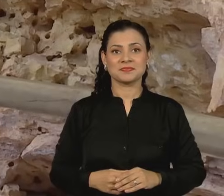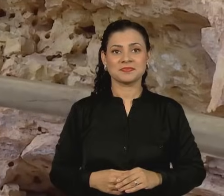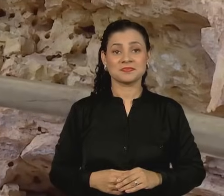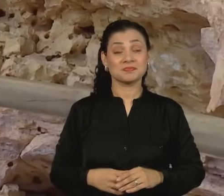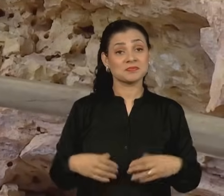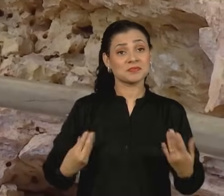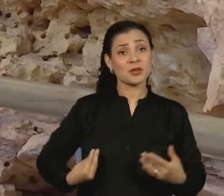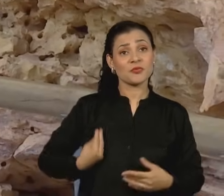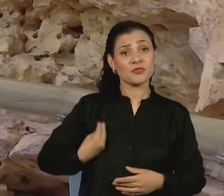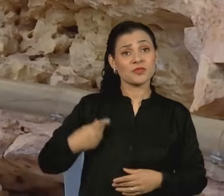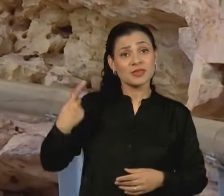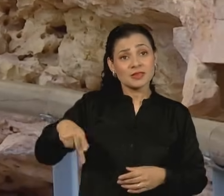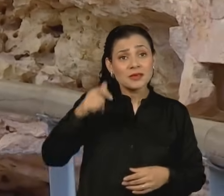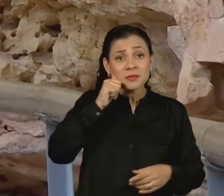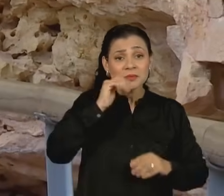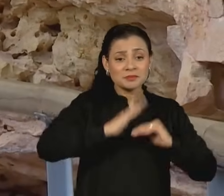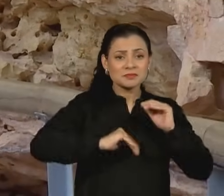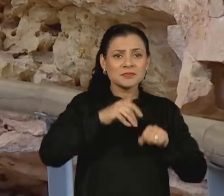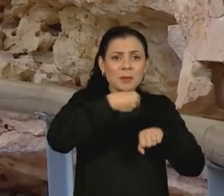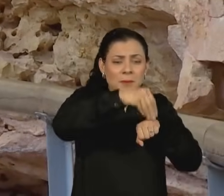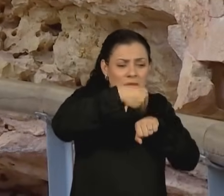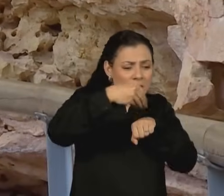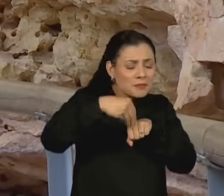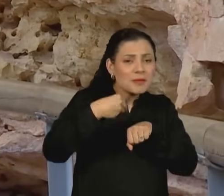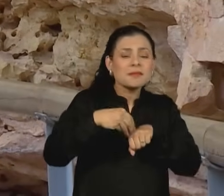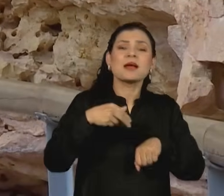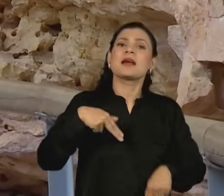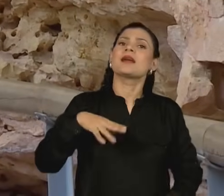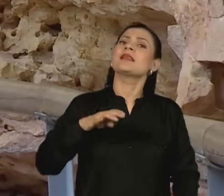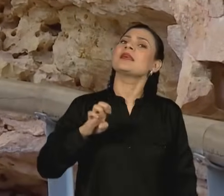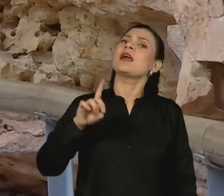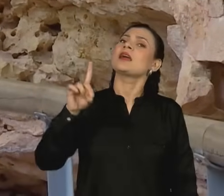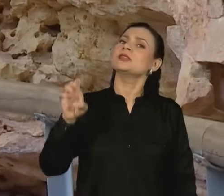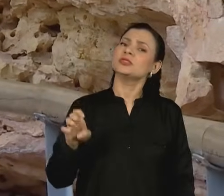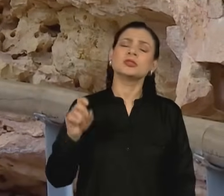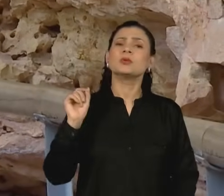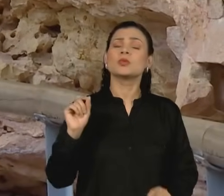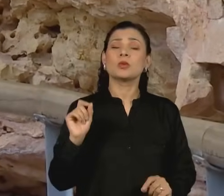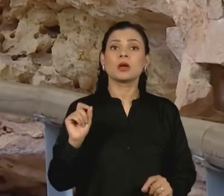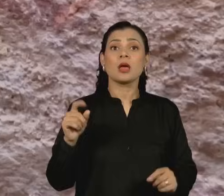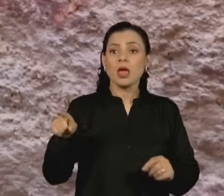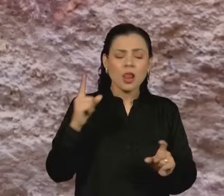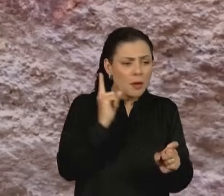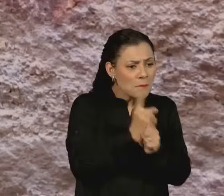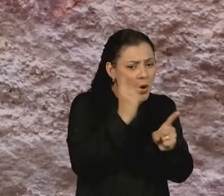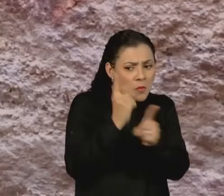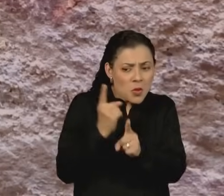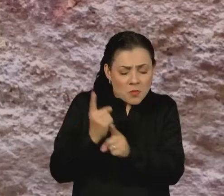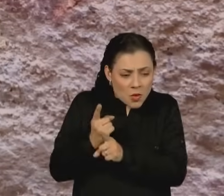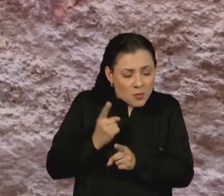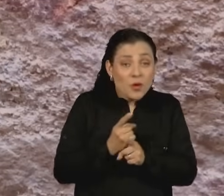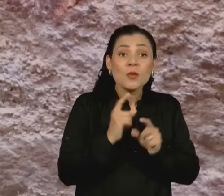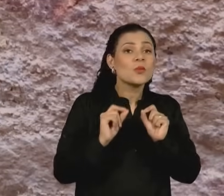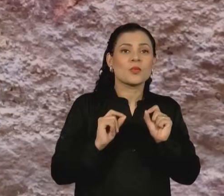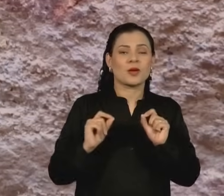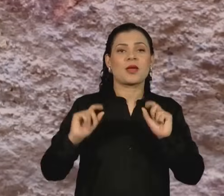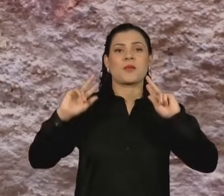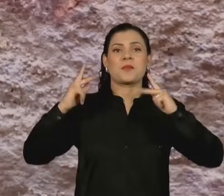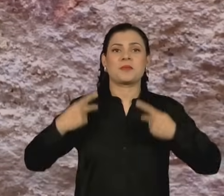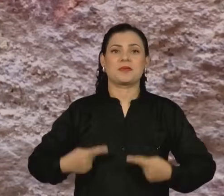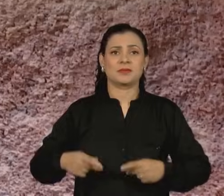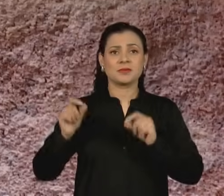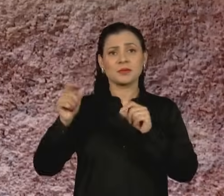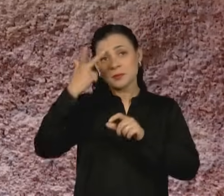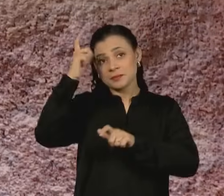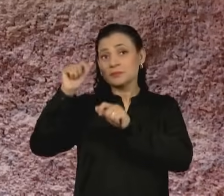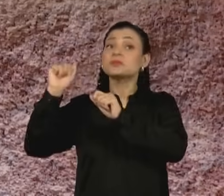A vida da arqueóloga Niede Guidon se confunde com as descobertas que ela fez sobre a presença do homem